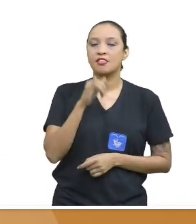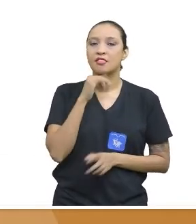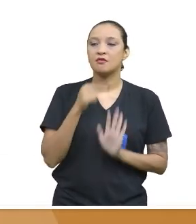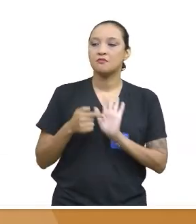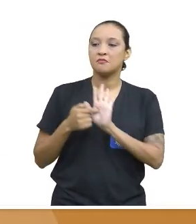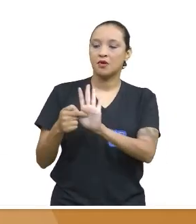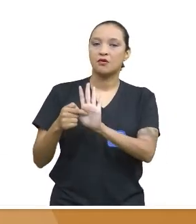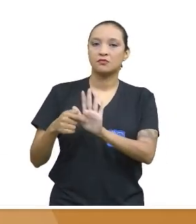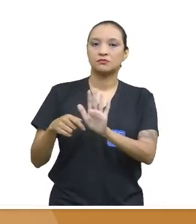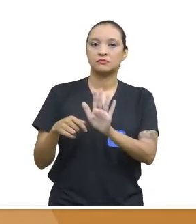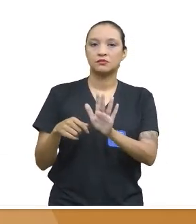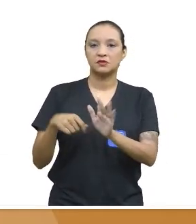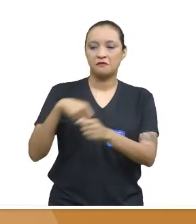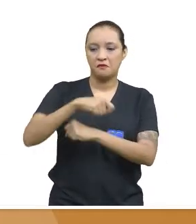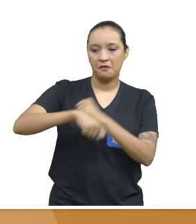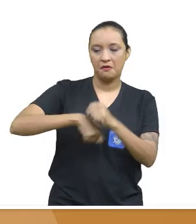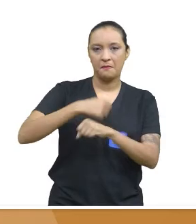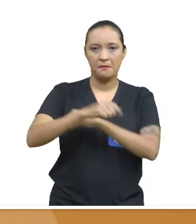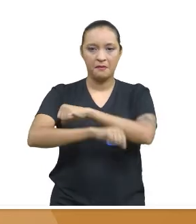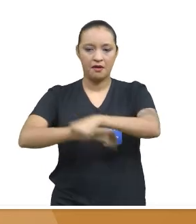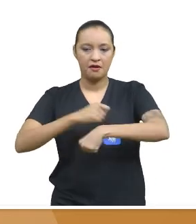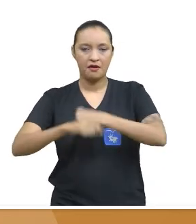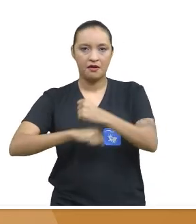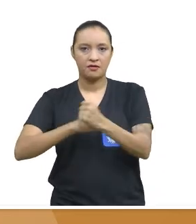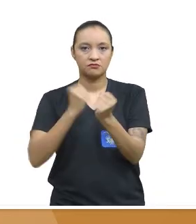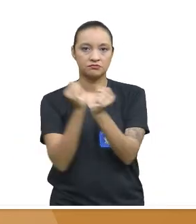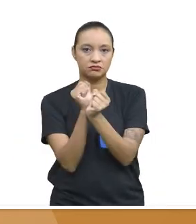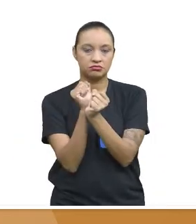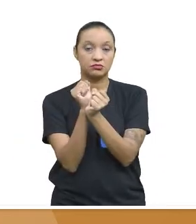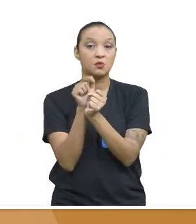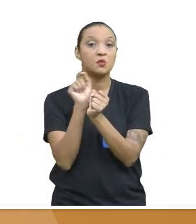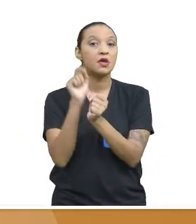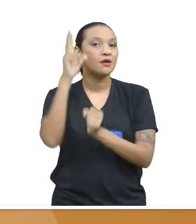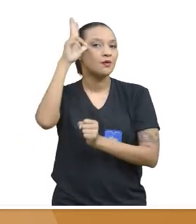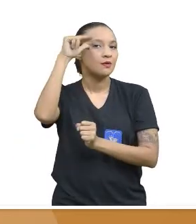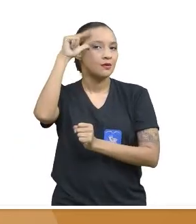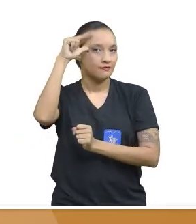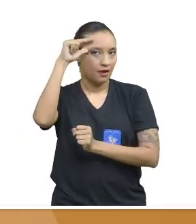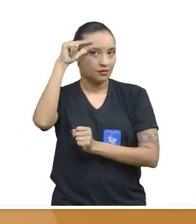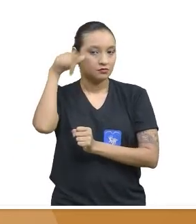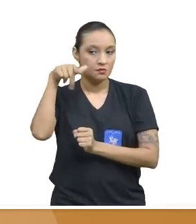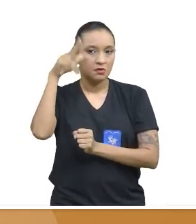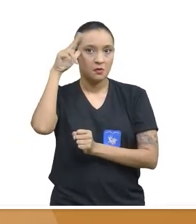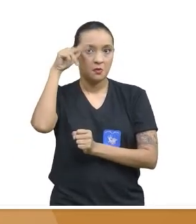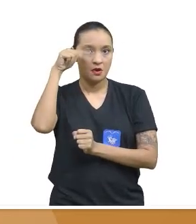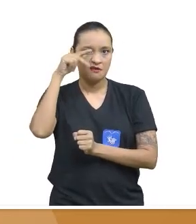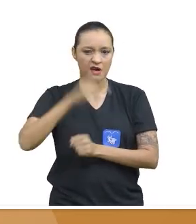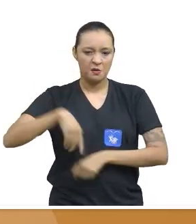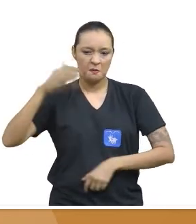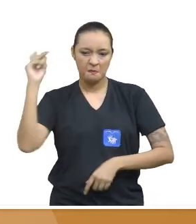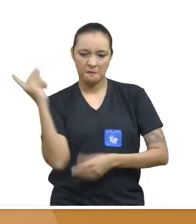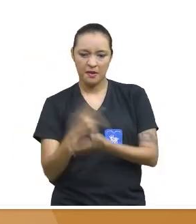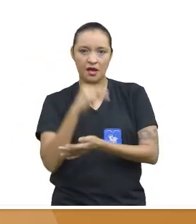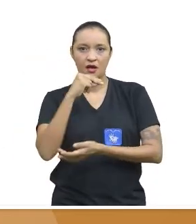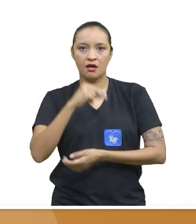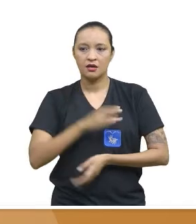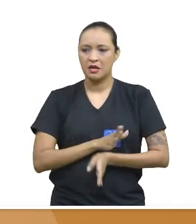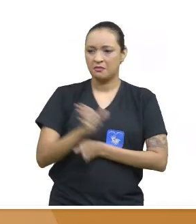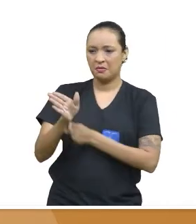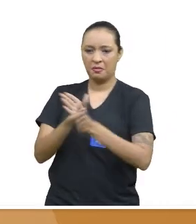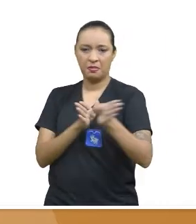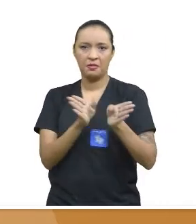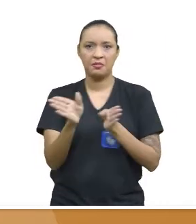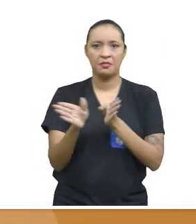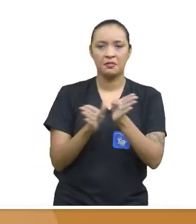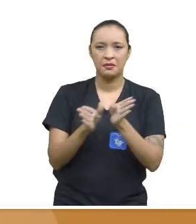Ele foi amarrado a 4 cavalos e os cavalos foram espantados e cada um correu para o lado e ele foi esquartejado